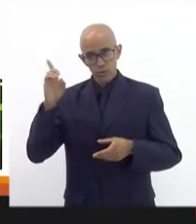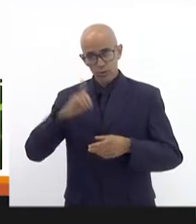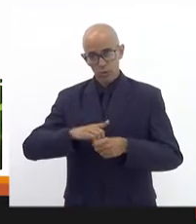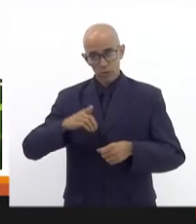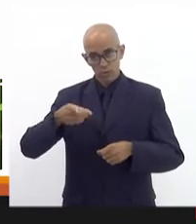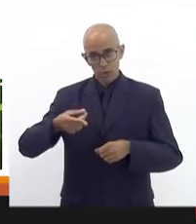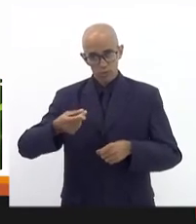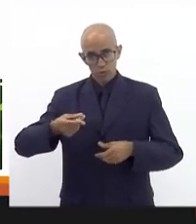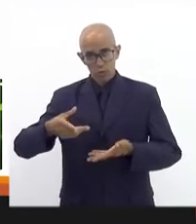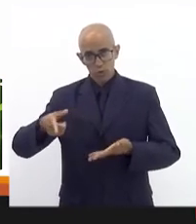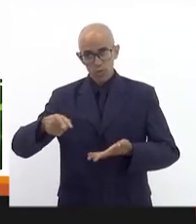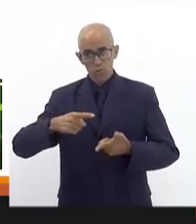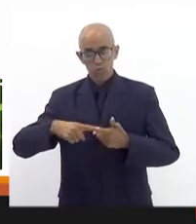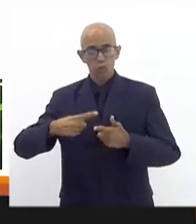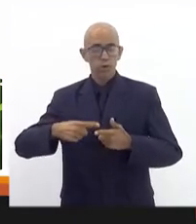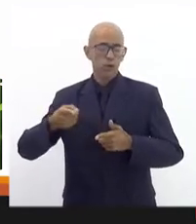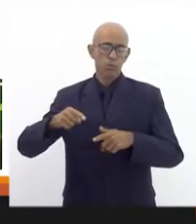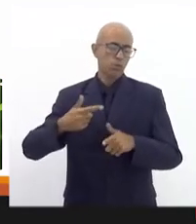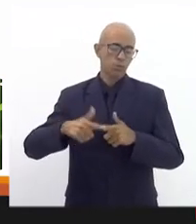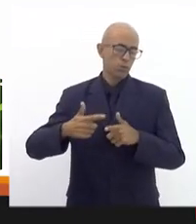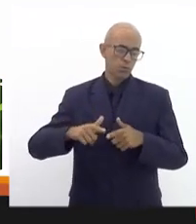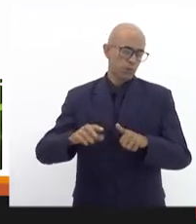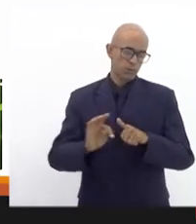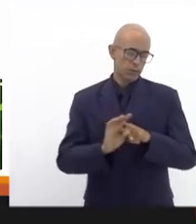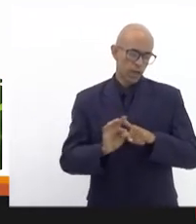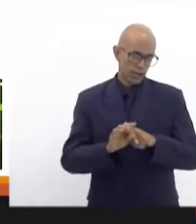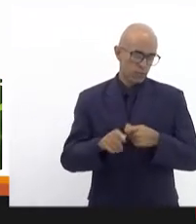desembolso por questões técnicas,